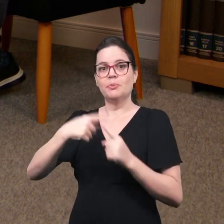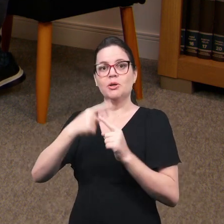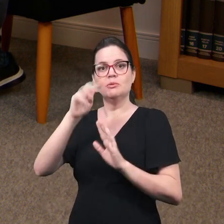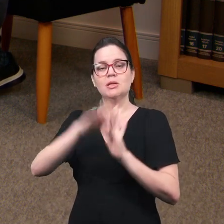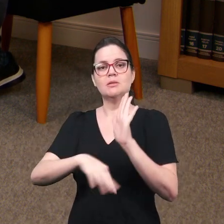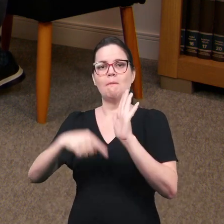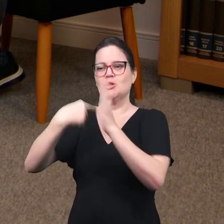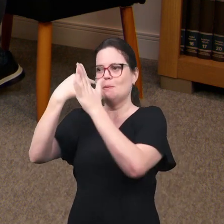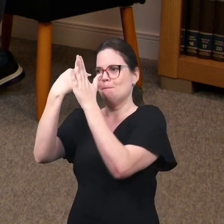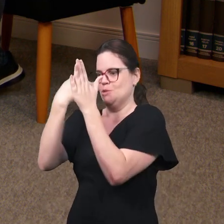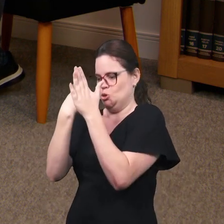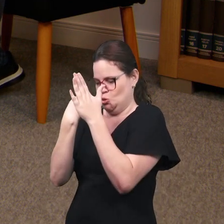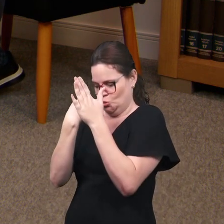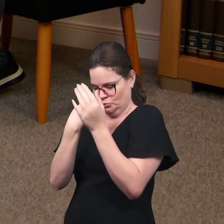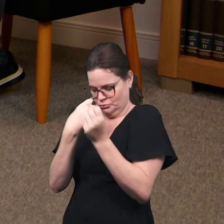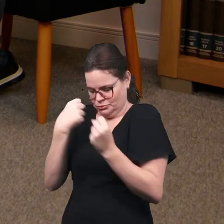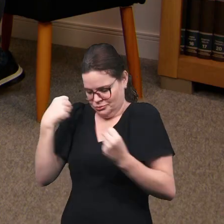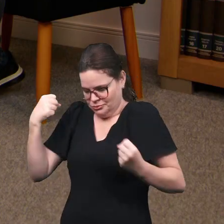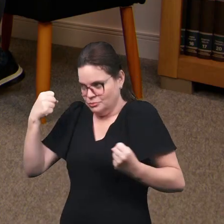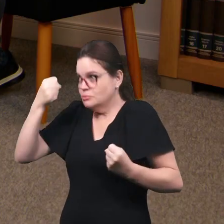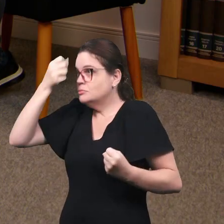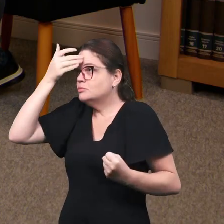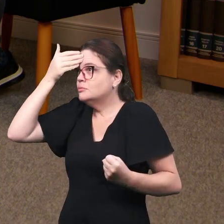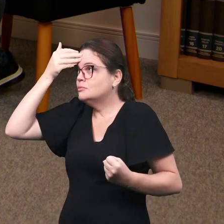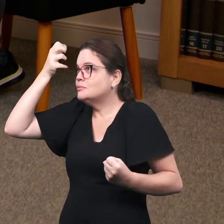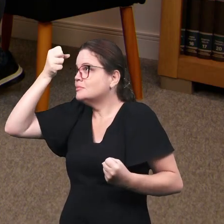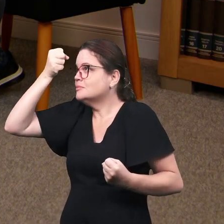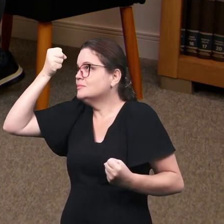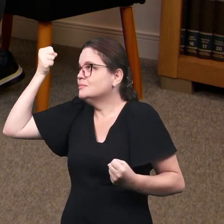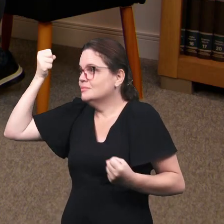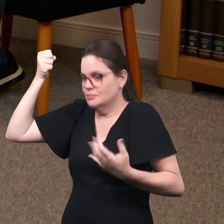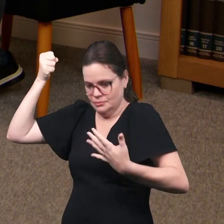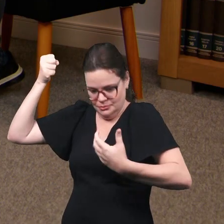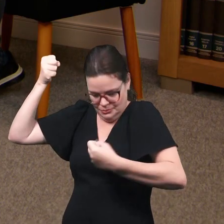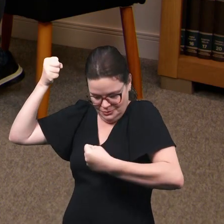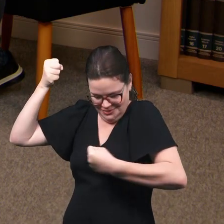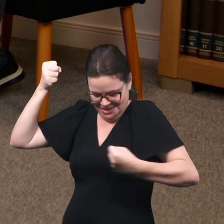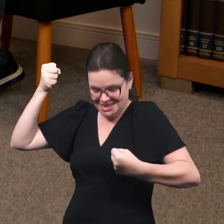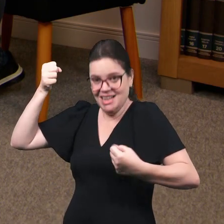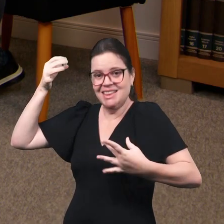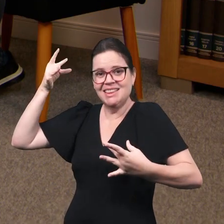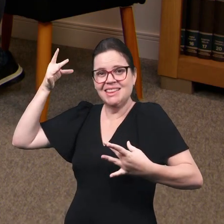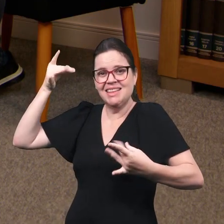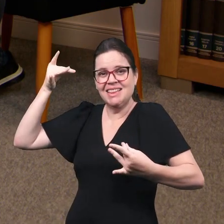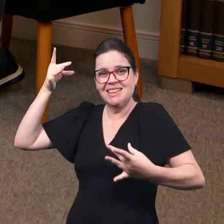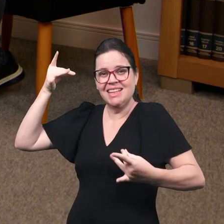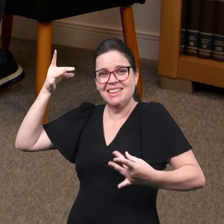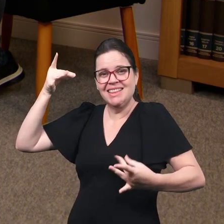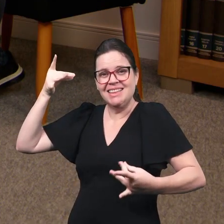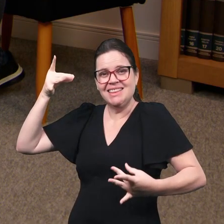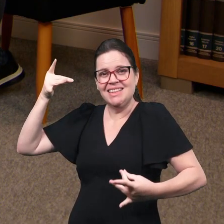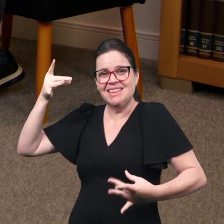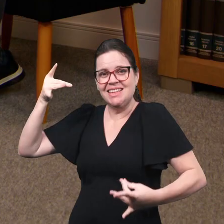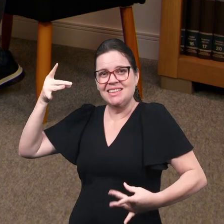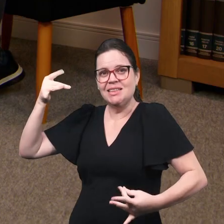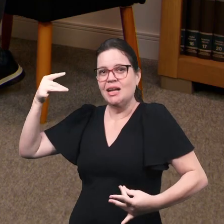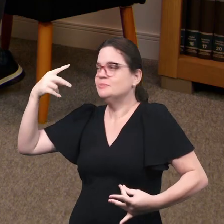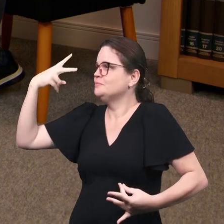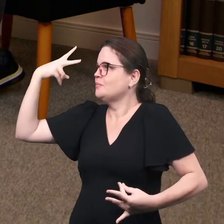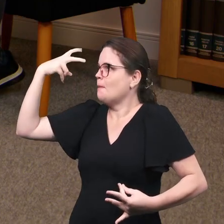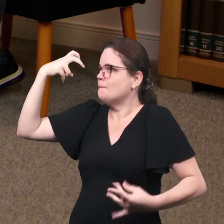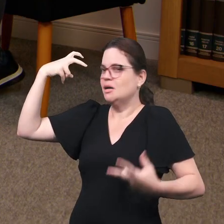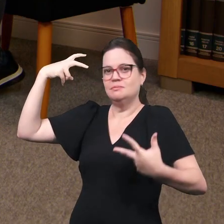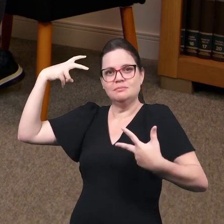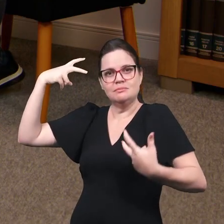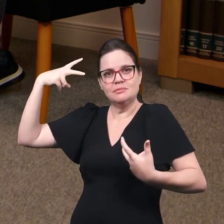sonda-me, sondar é você ver os mínimos detalhes. No instrumento cirúrgico, a sonda, né? A sonda